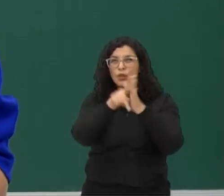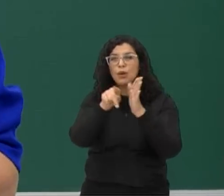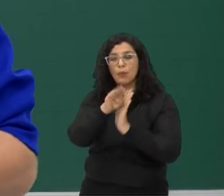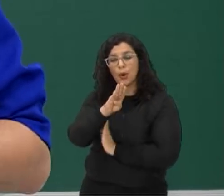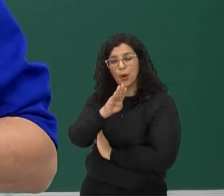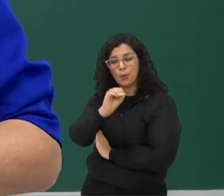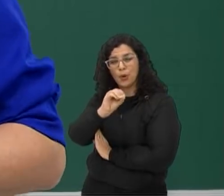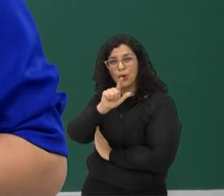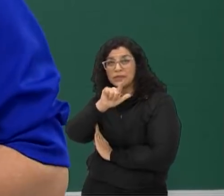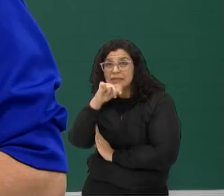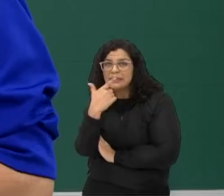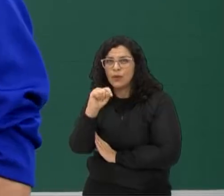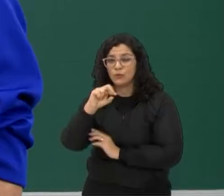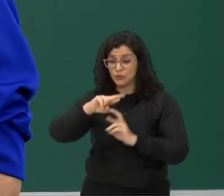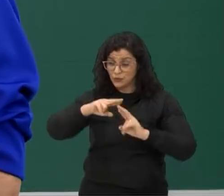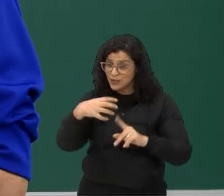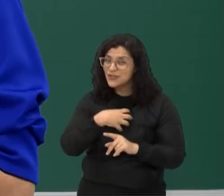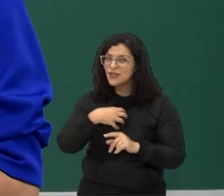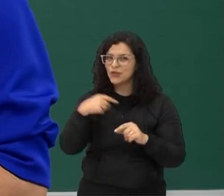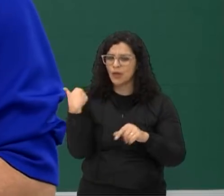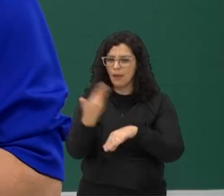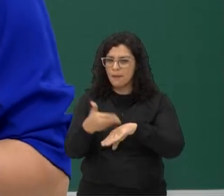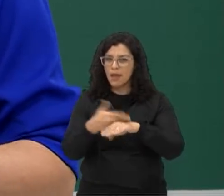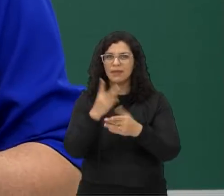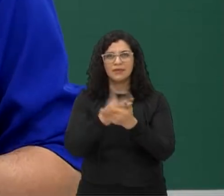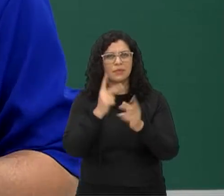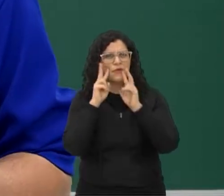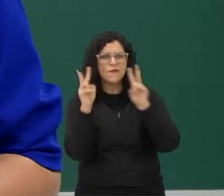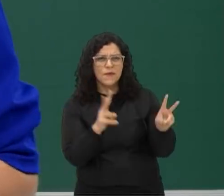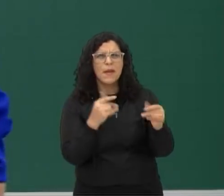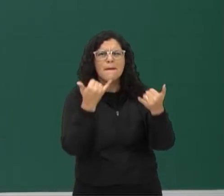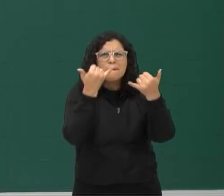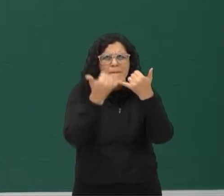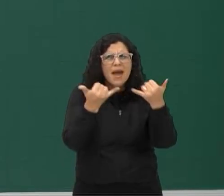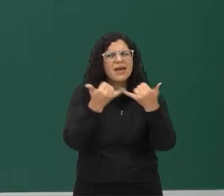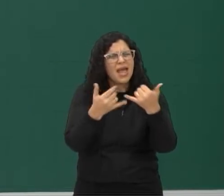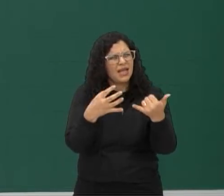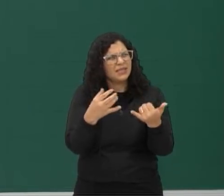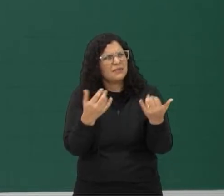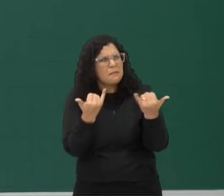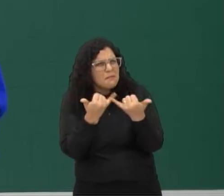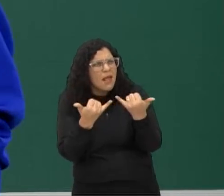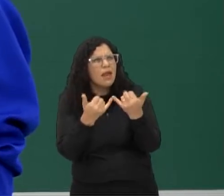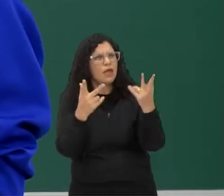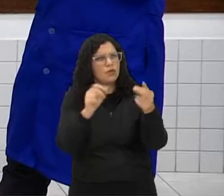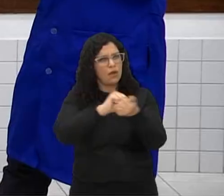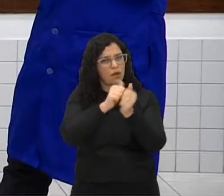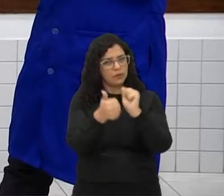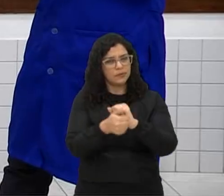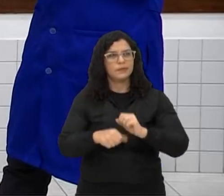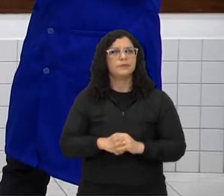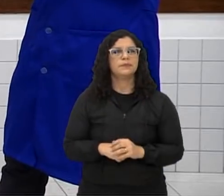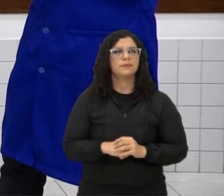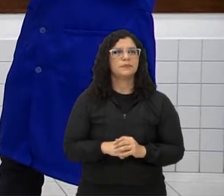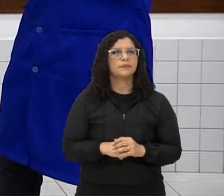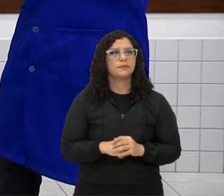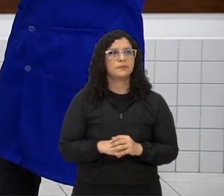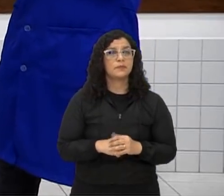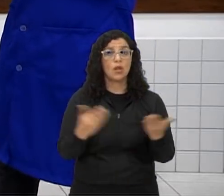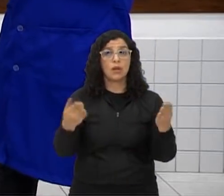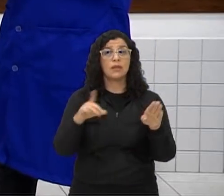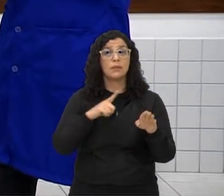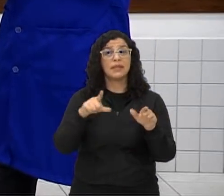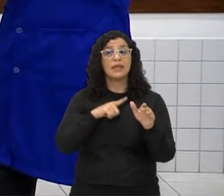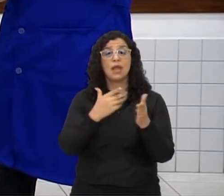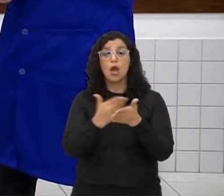bolão. É um pouco diferente do boliche que a gente está vendo aqui, tá? Mas são bem parecidos os dois esportes. Temos